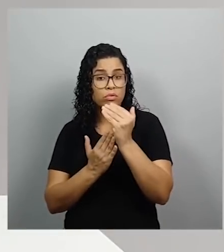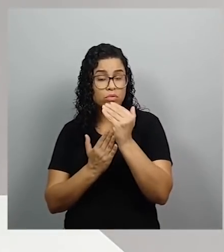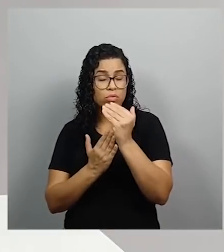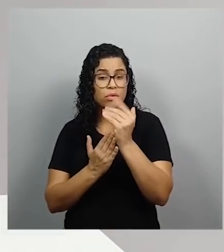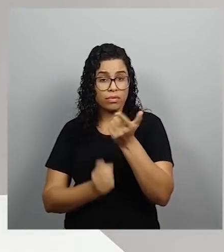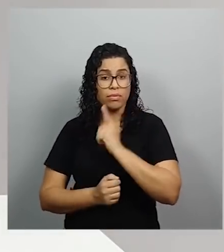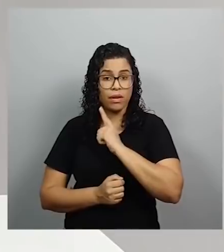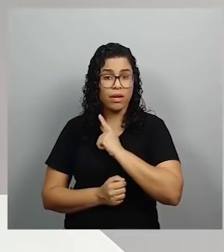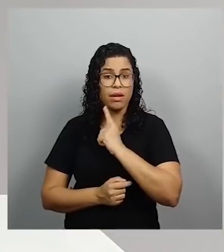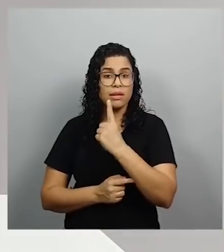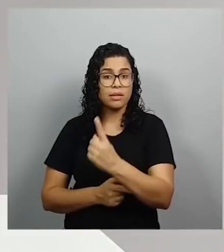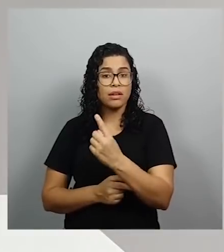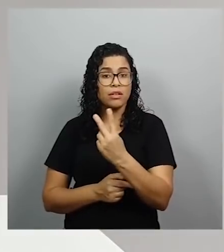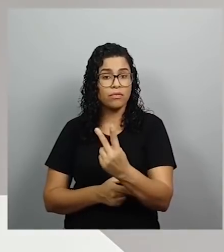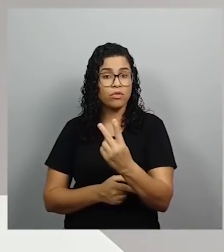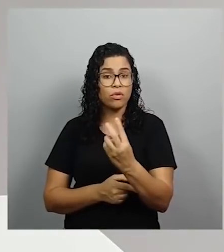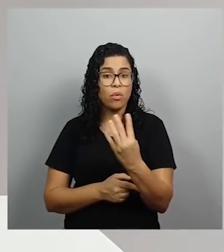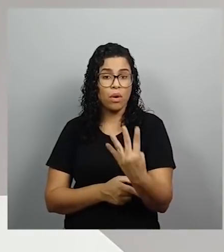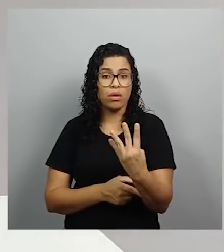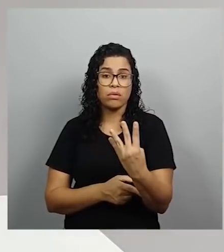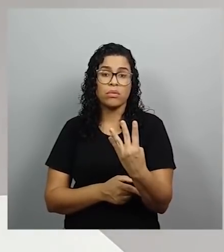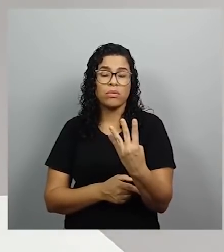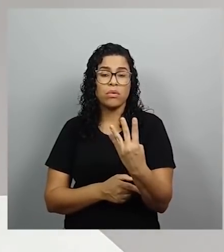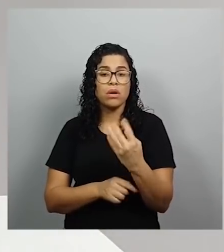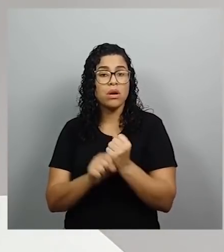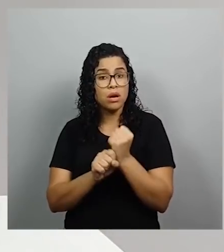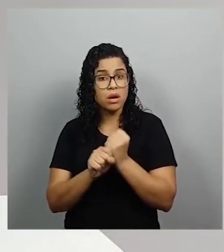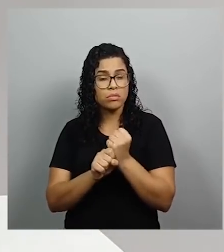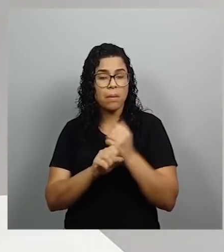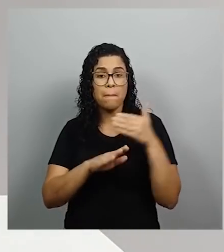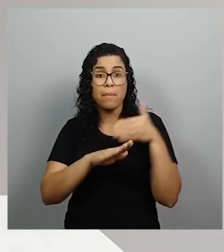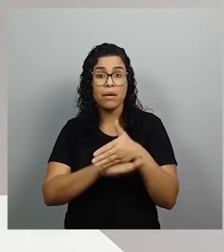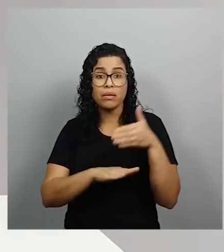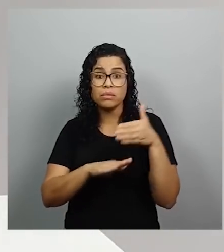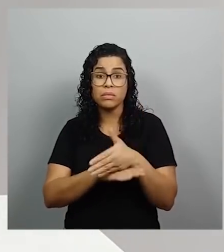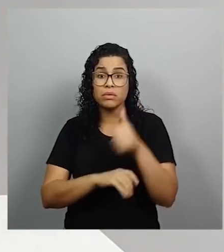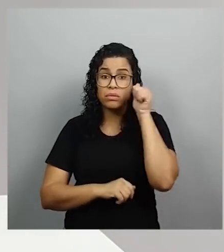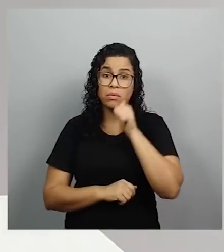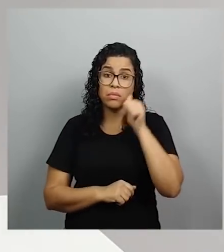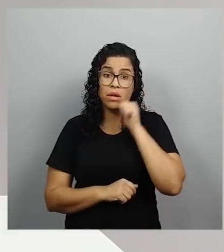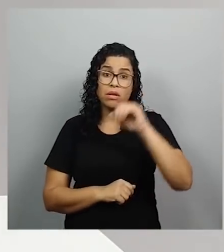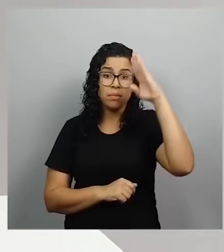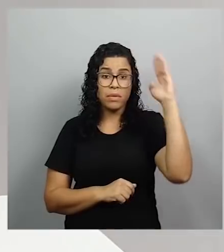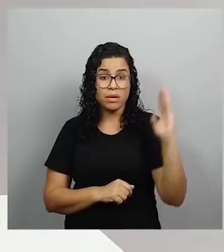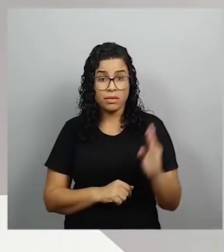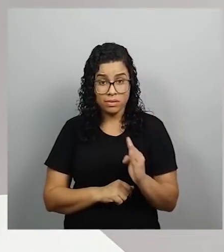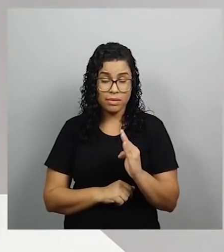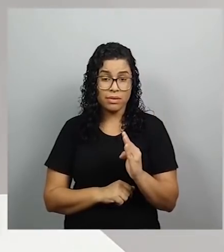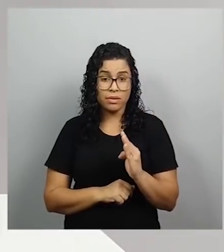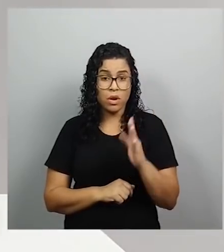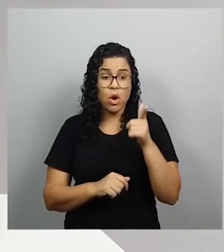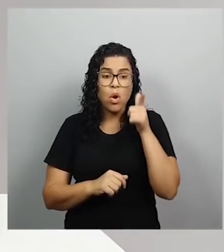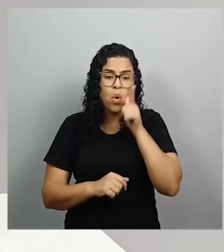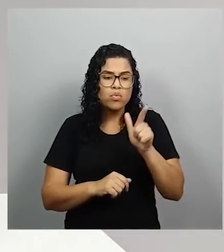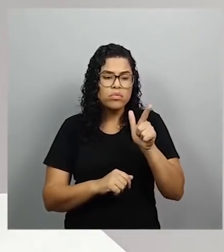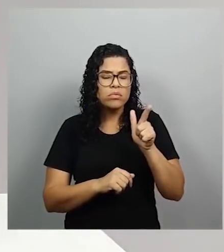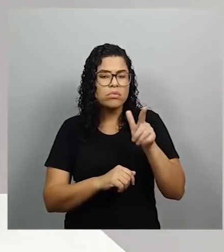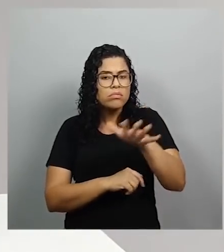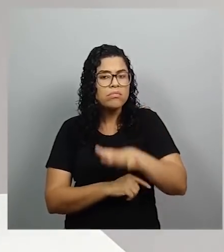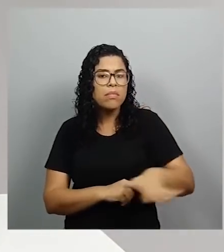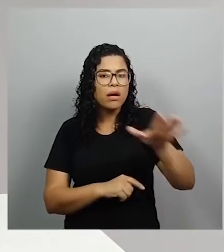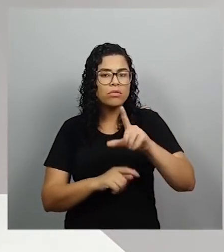esportivo, que são 124 anos, sendo que desses a participação das mulheres brasileiras e conquistas de espaço e